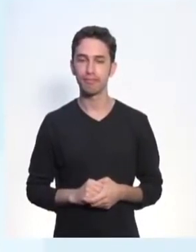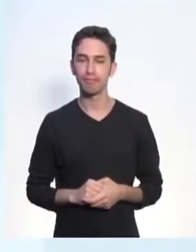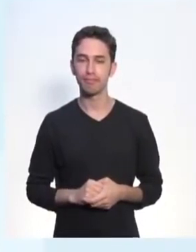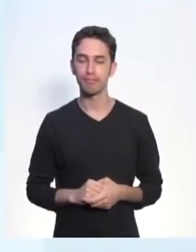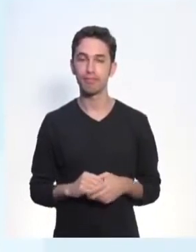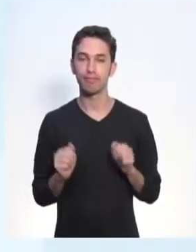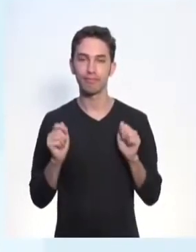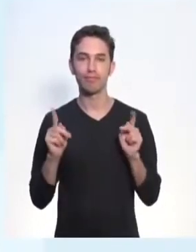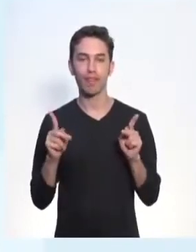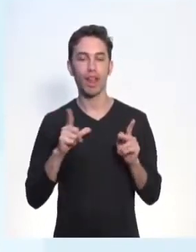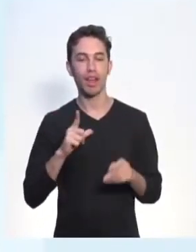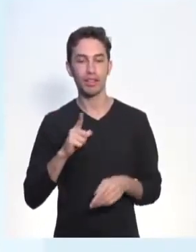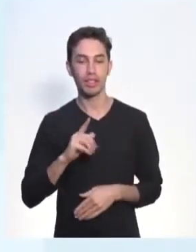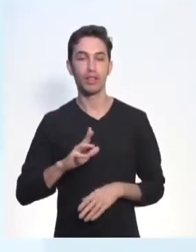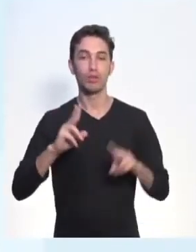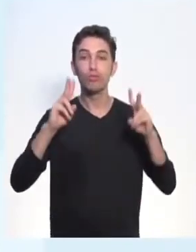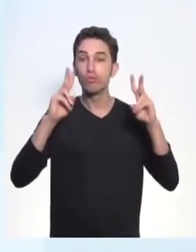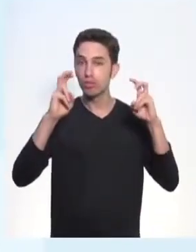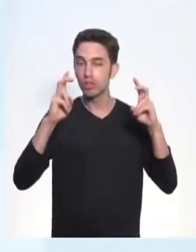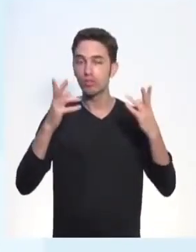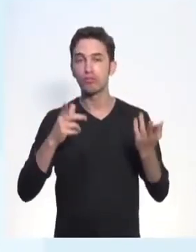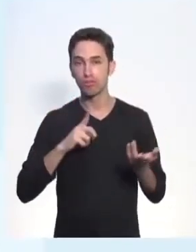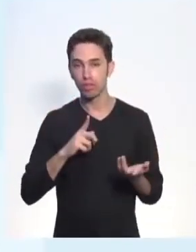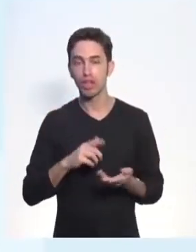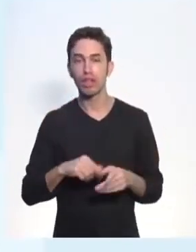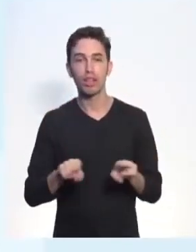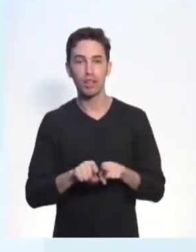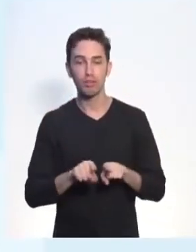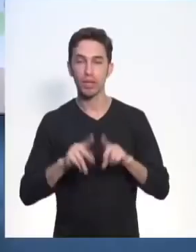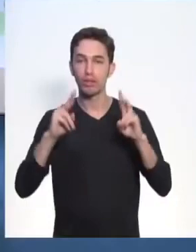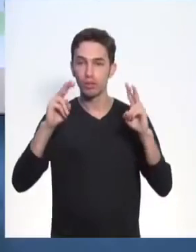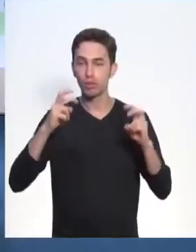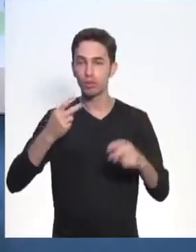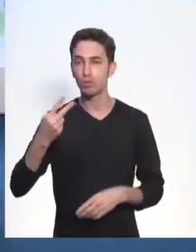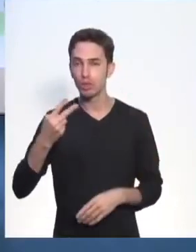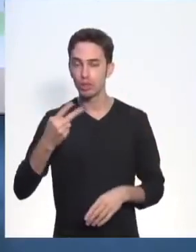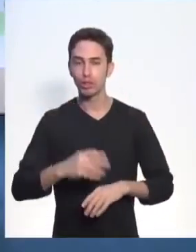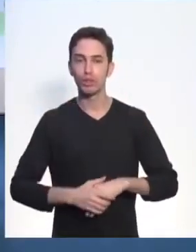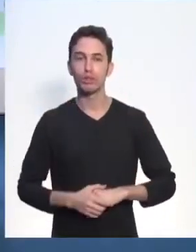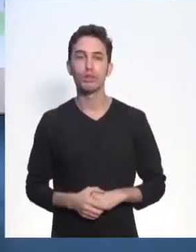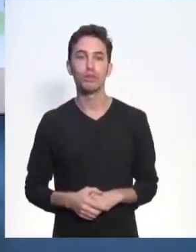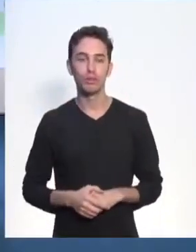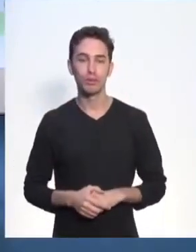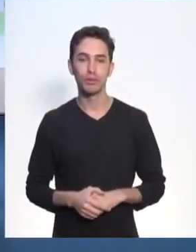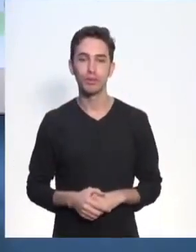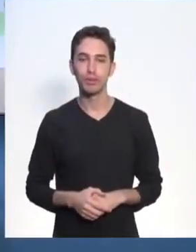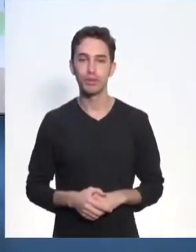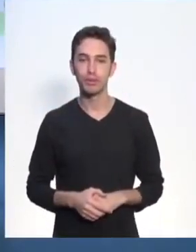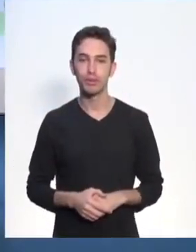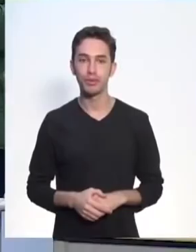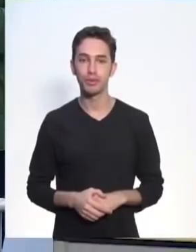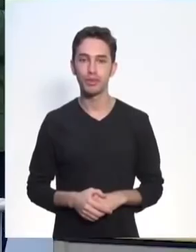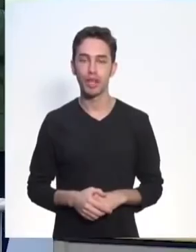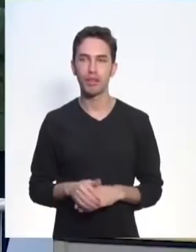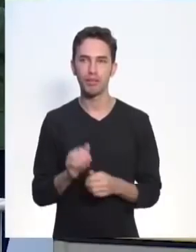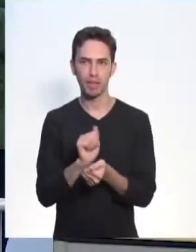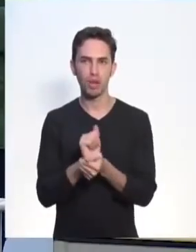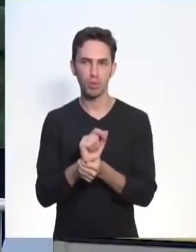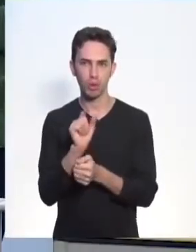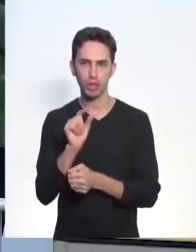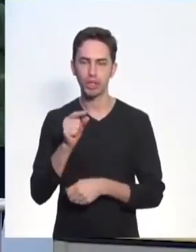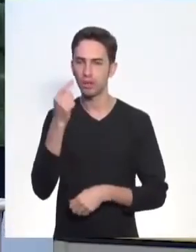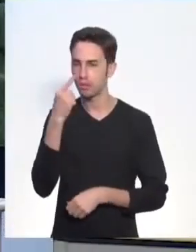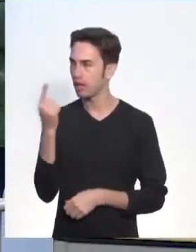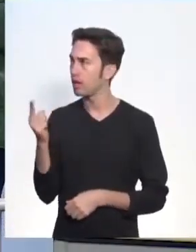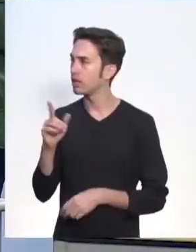Ok, então a gente já tem aqui título e subtítulo, certo? Deixa um pouquinho para eles